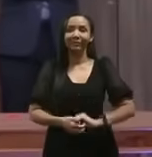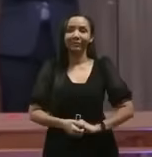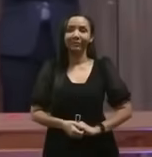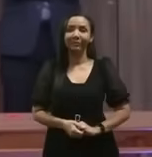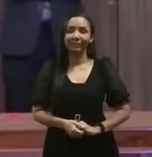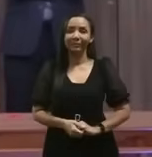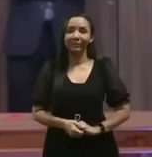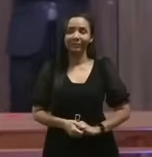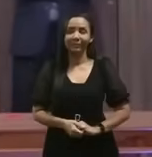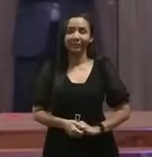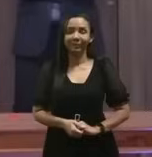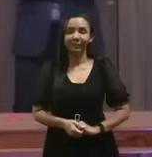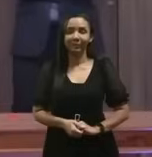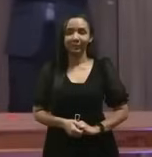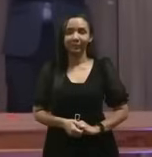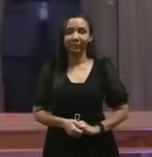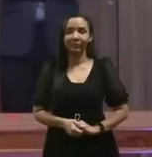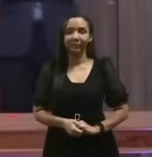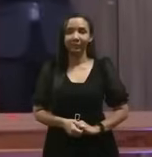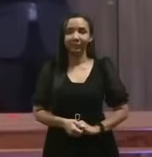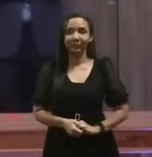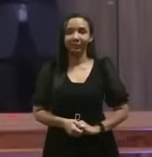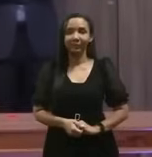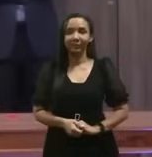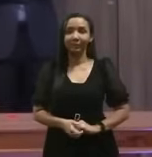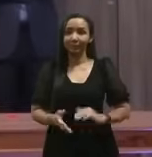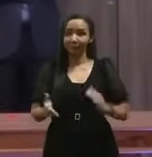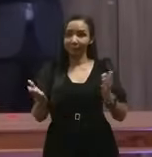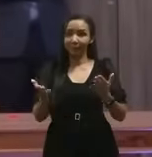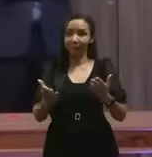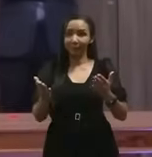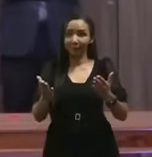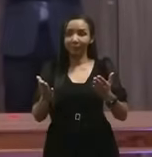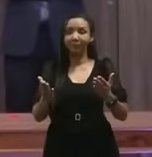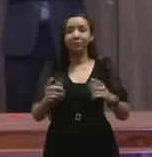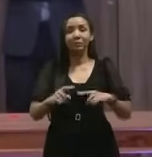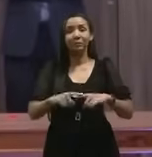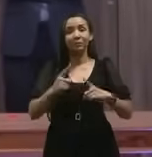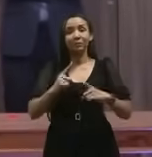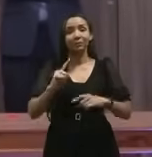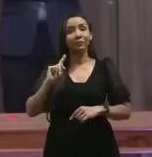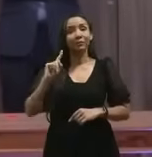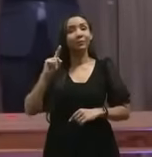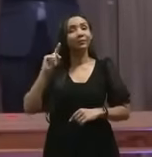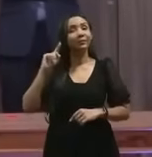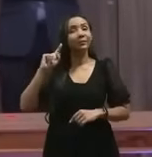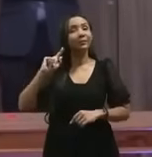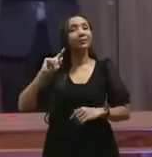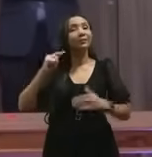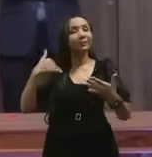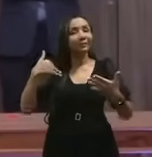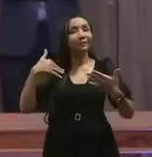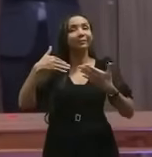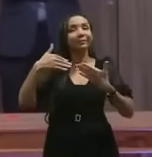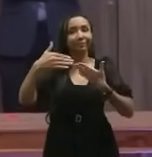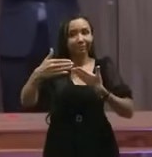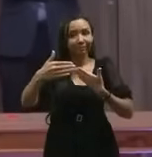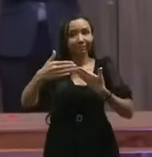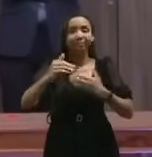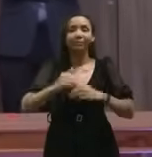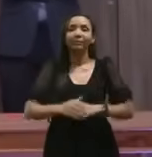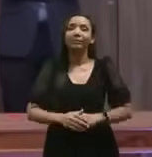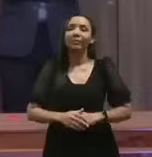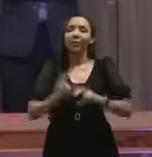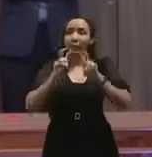importante eu só vou mostrar mas a próxima mensagem eu vou falar sobre o poder da pregação Jesus disse assim eu não vou dar